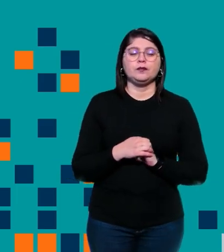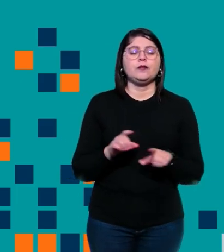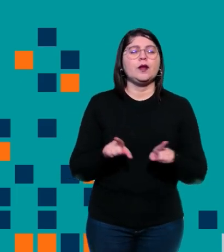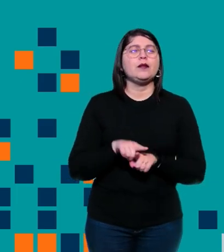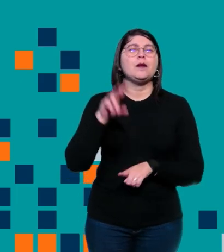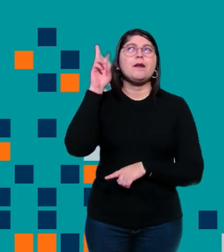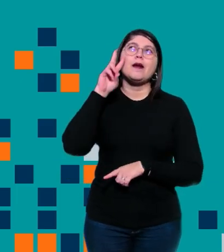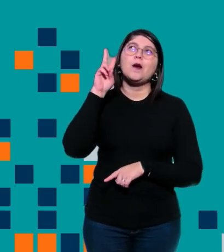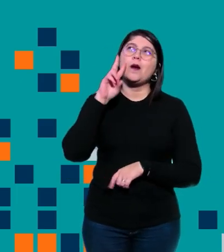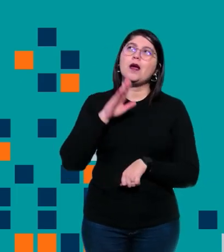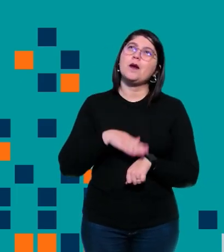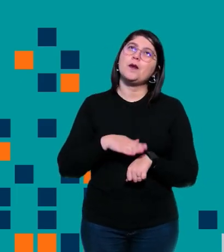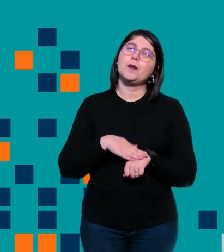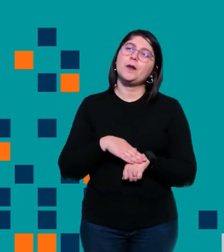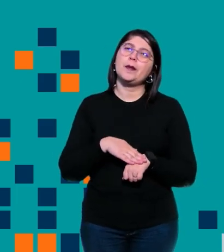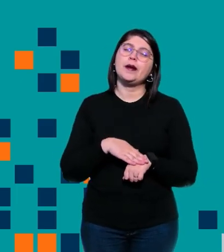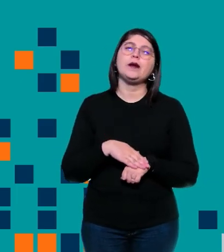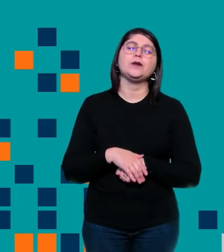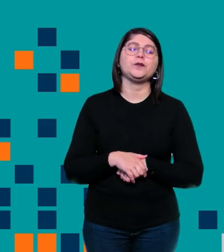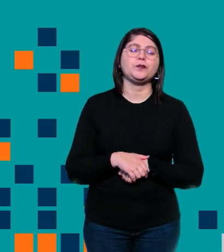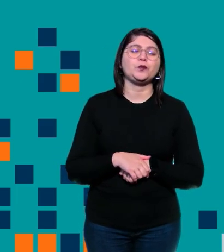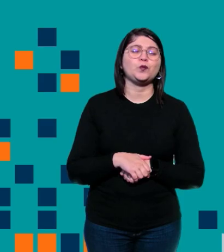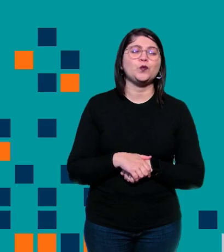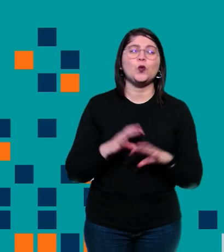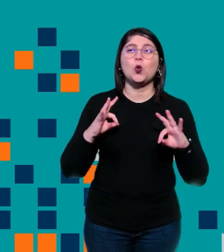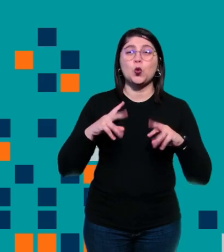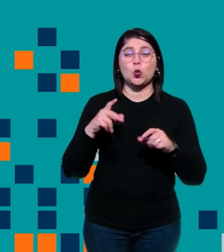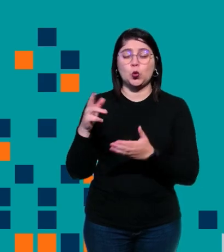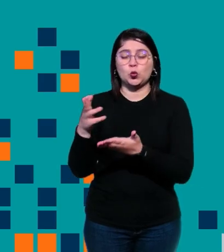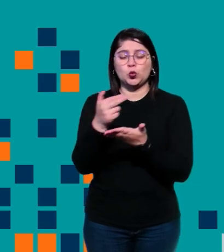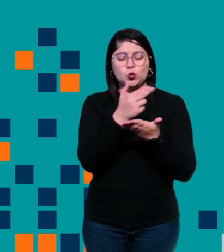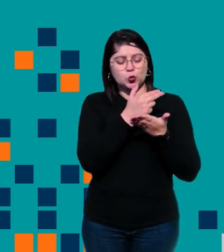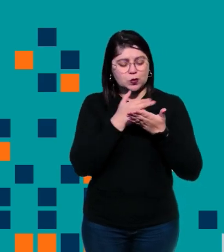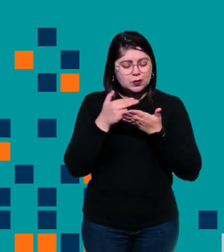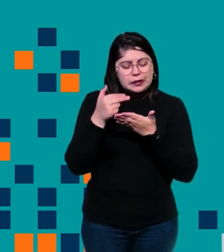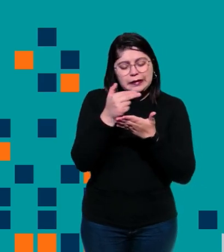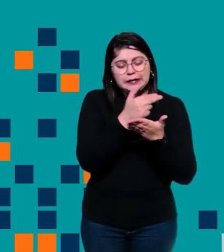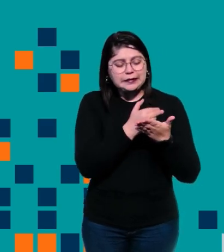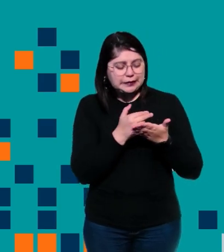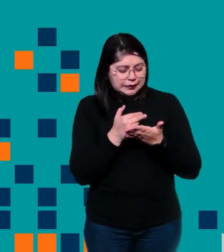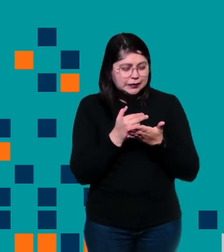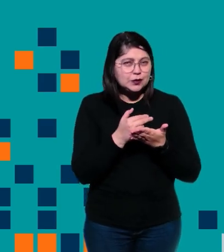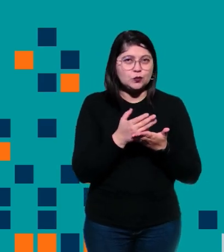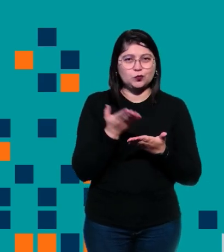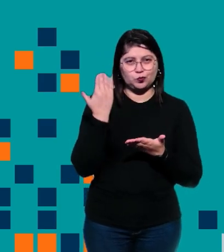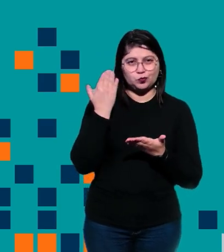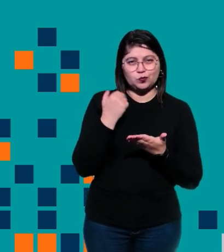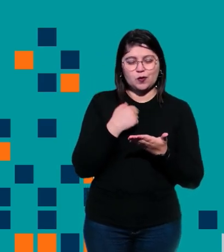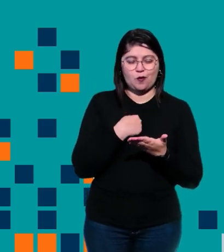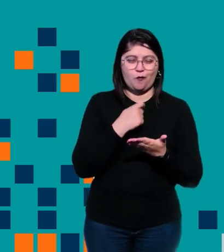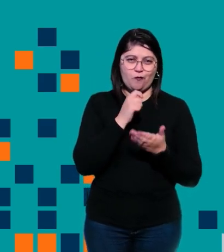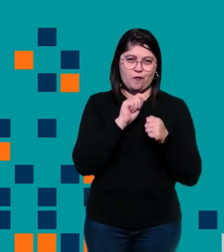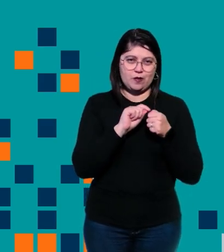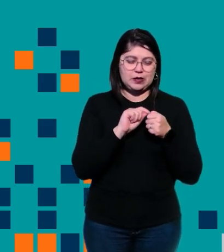que nesse momento todos os desenhos que a gente fazia, que eu fiz